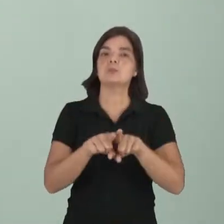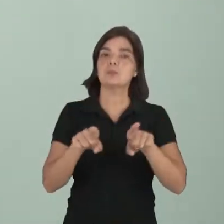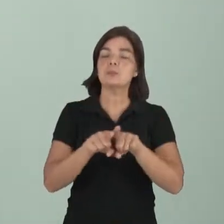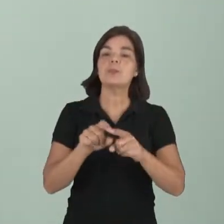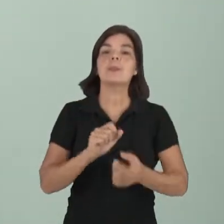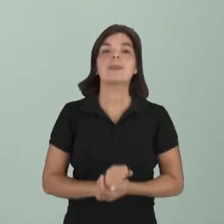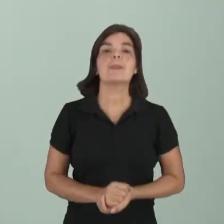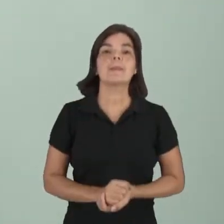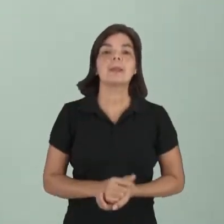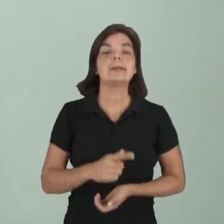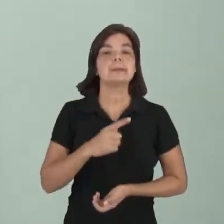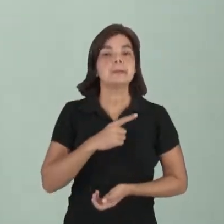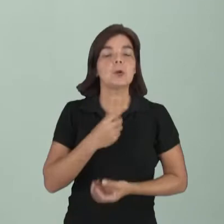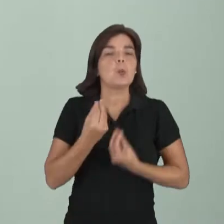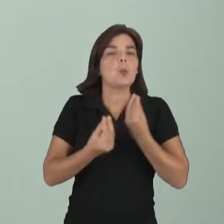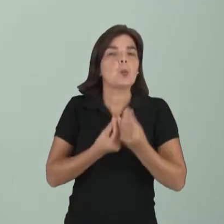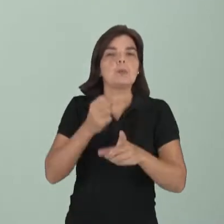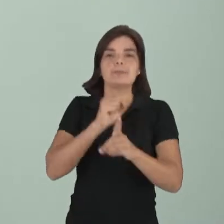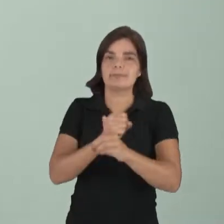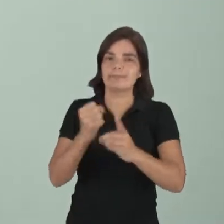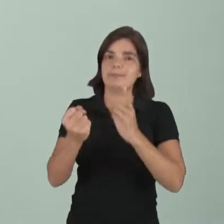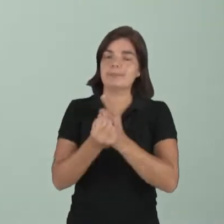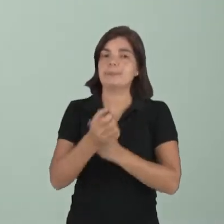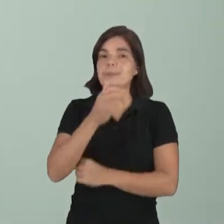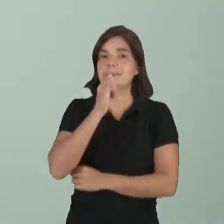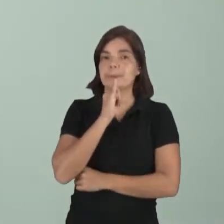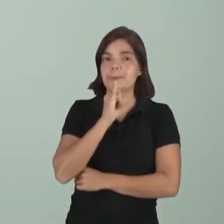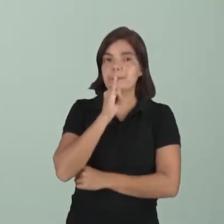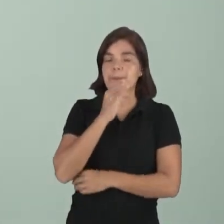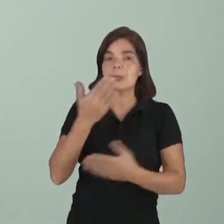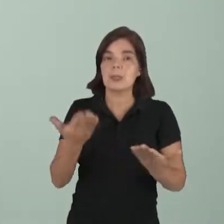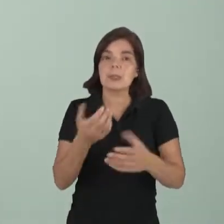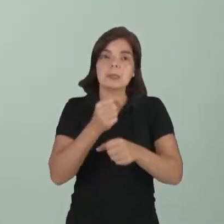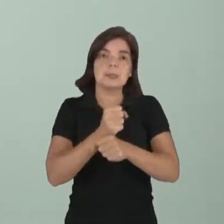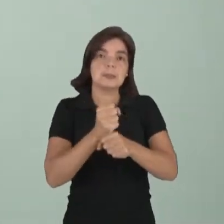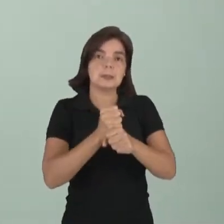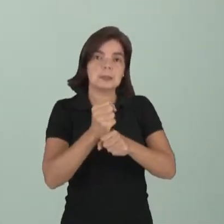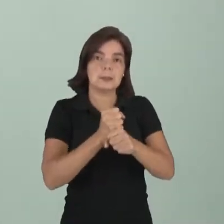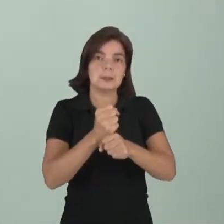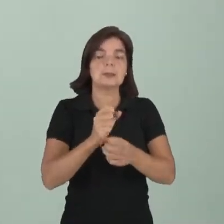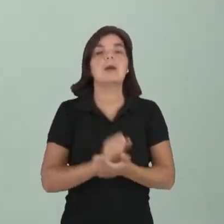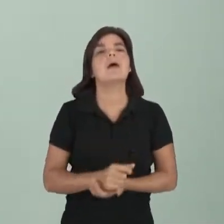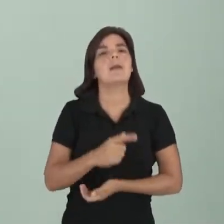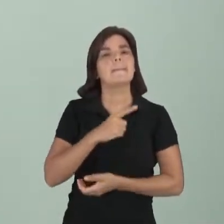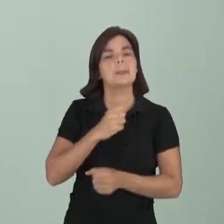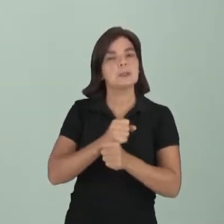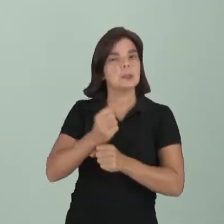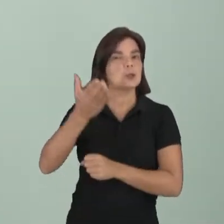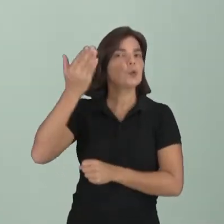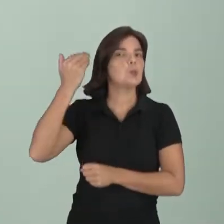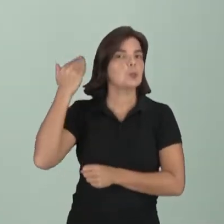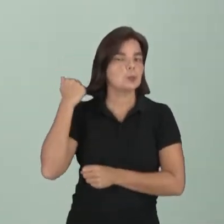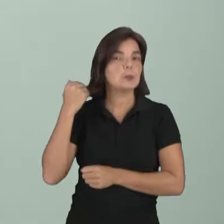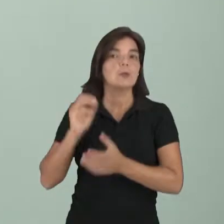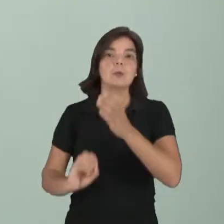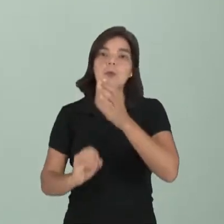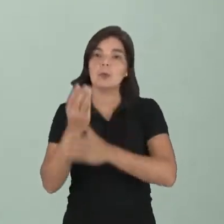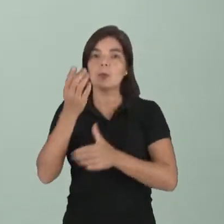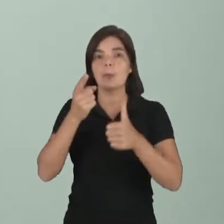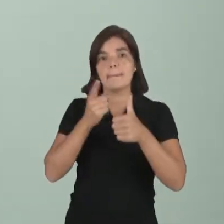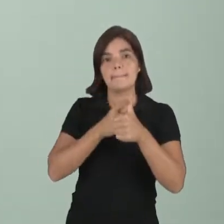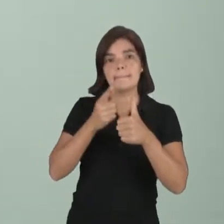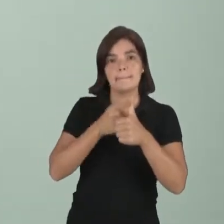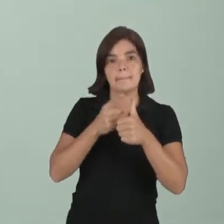nosso meio como sociedade. Por exemplo, esse ano, era para ter sido ano passado, mas esse ano foi realizada a